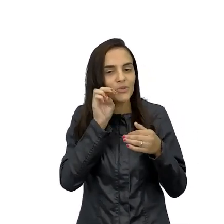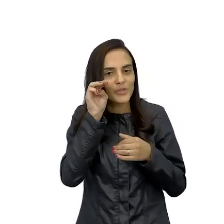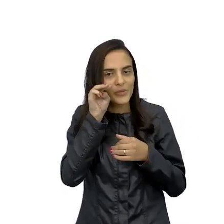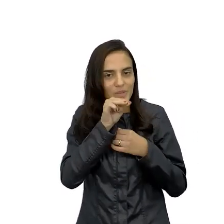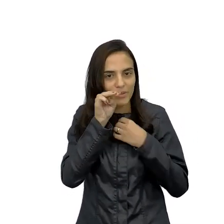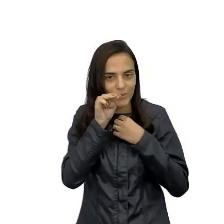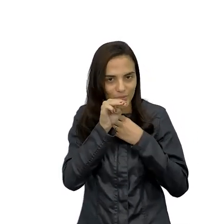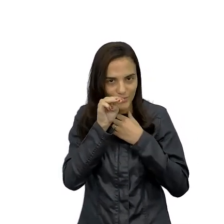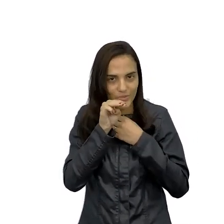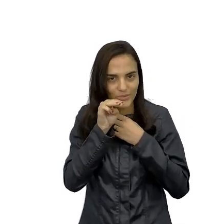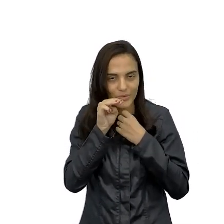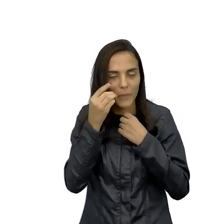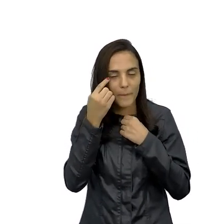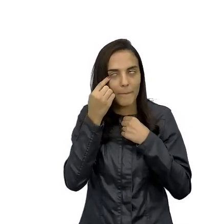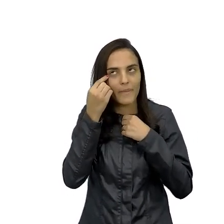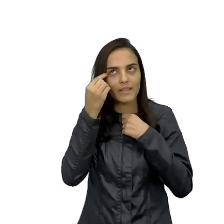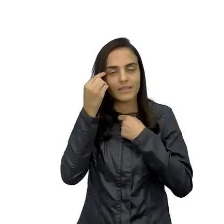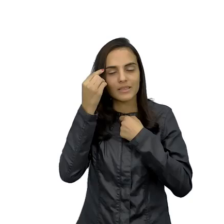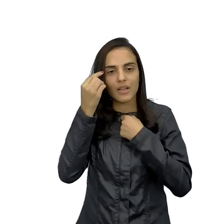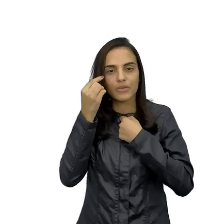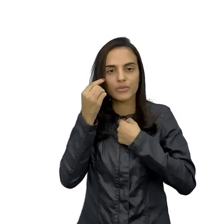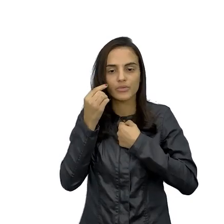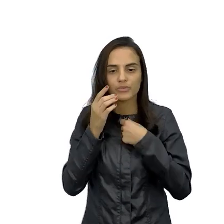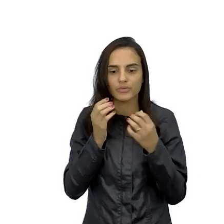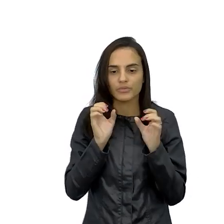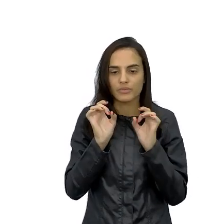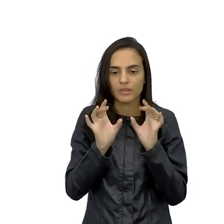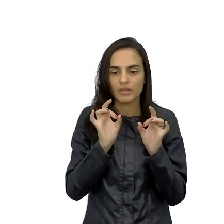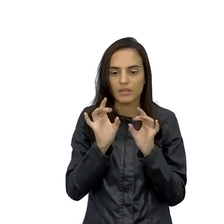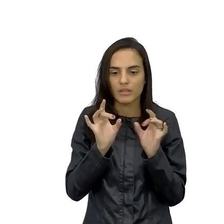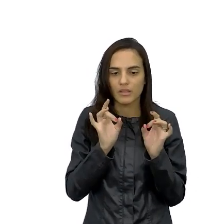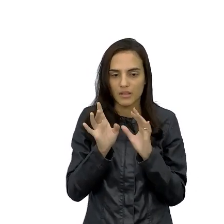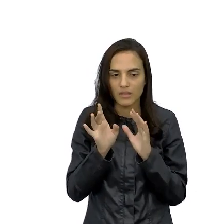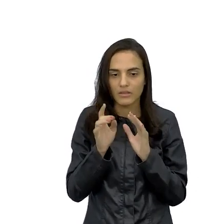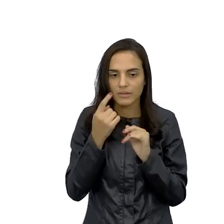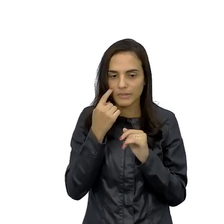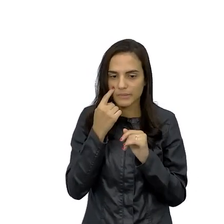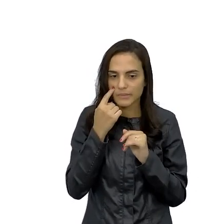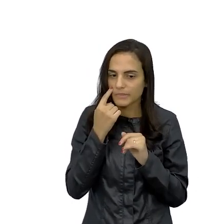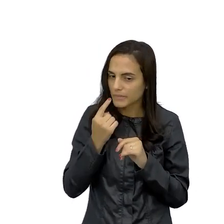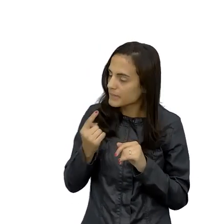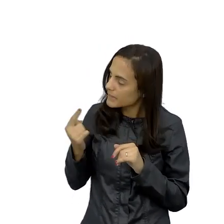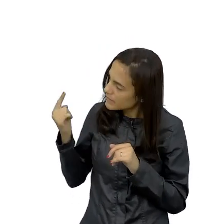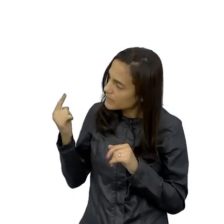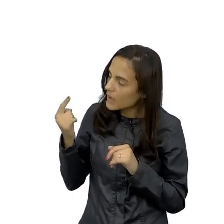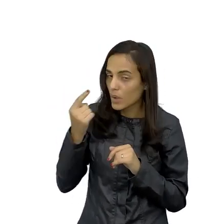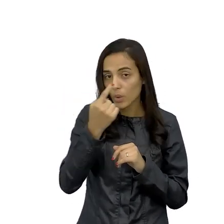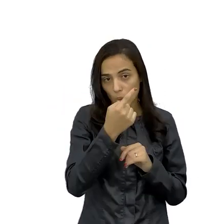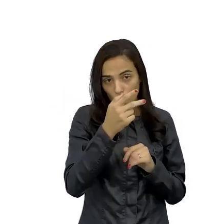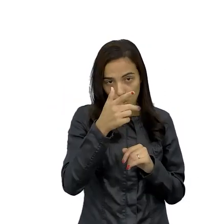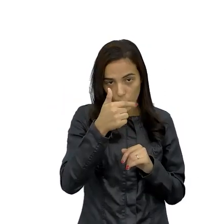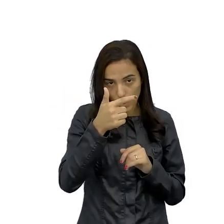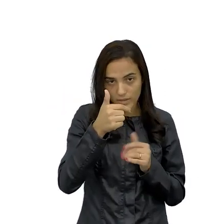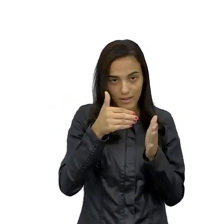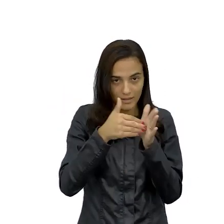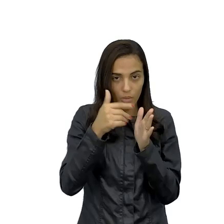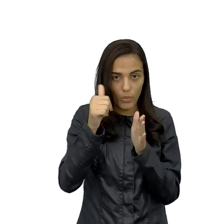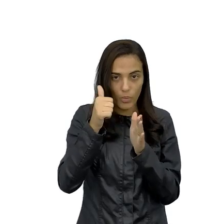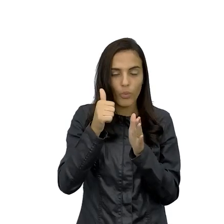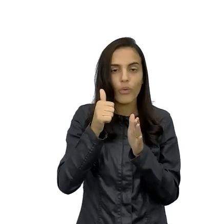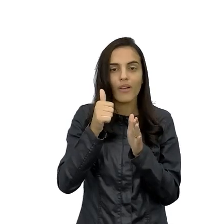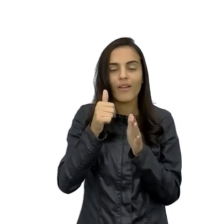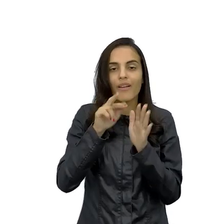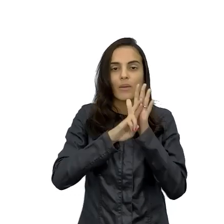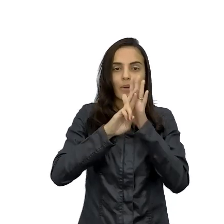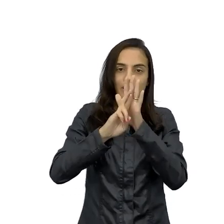minutos, né? Eu vou pensar aqui com vocês, olha, cada espacinho aqui entre o 12 e o 1 representa 5 minutos,